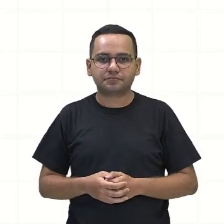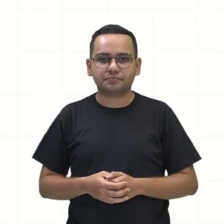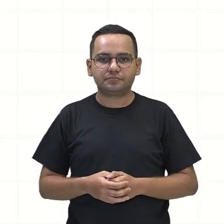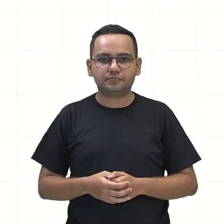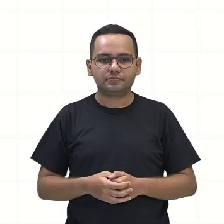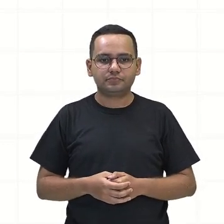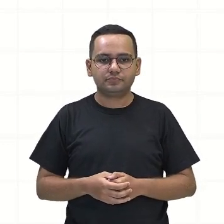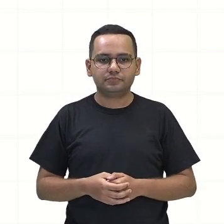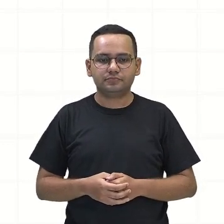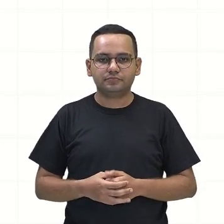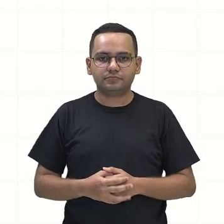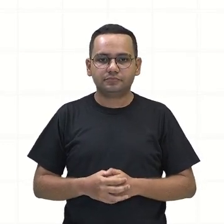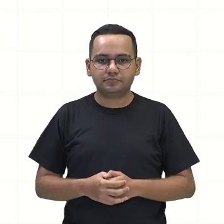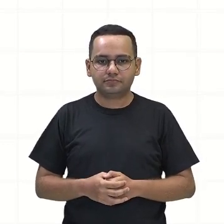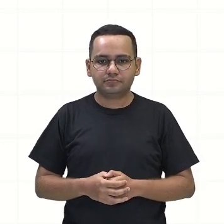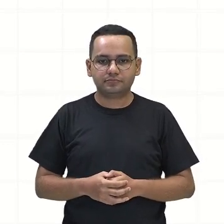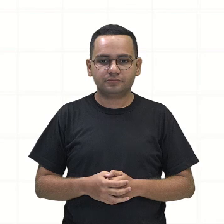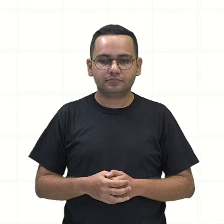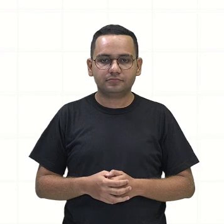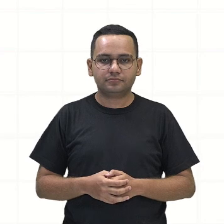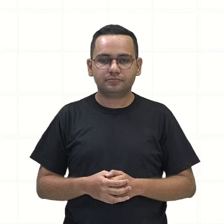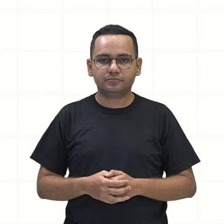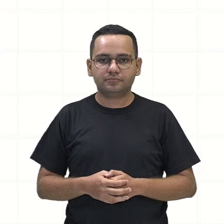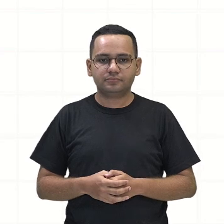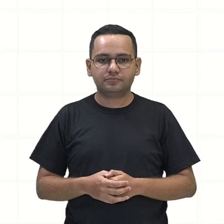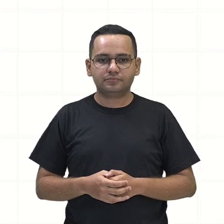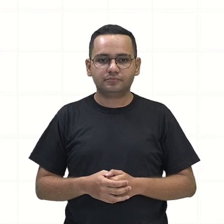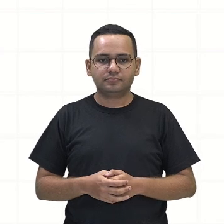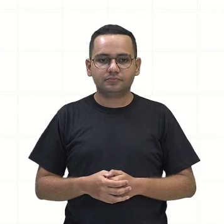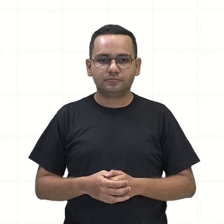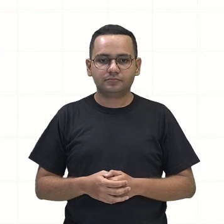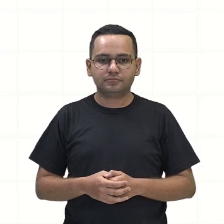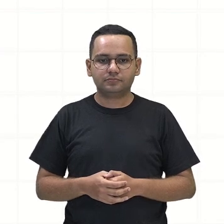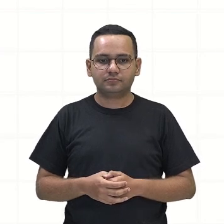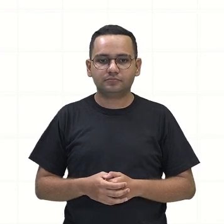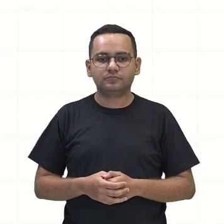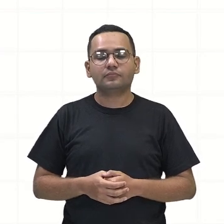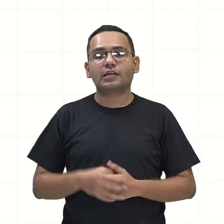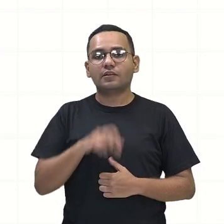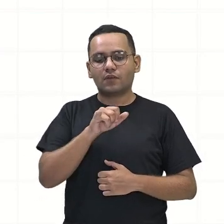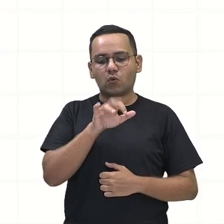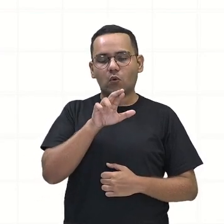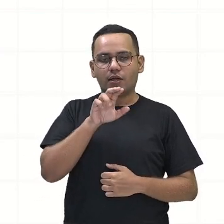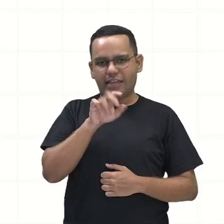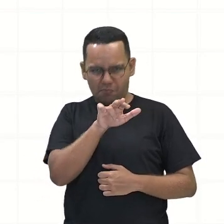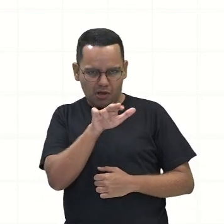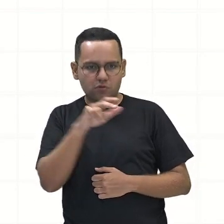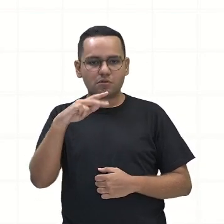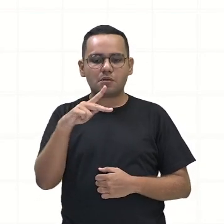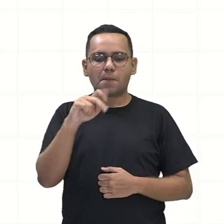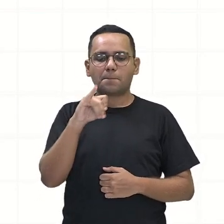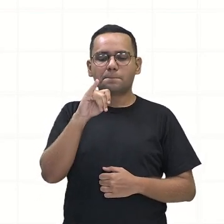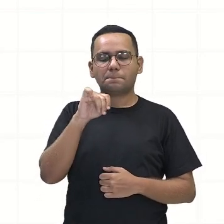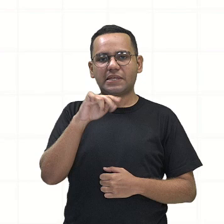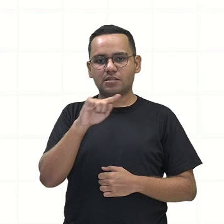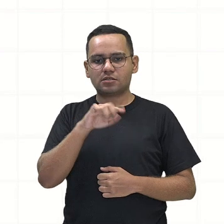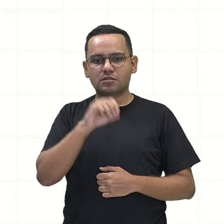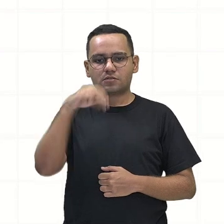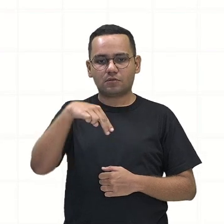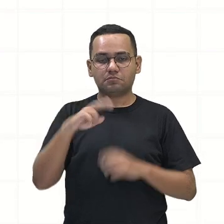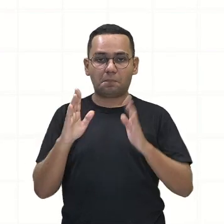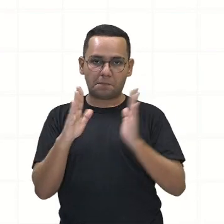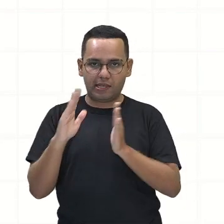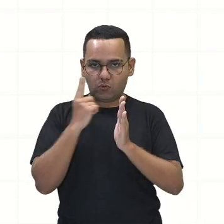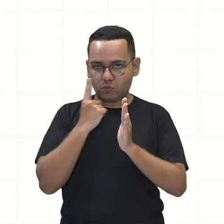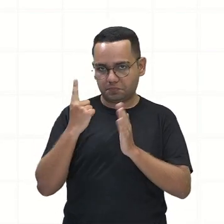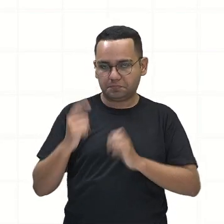Então, iniciando essas expedições espanholas na Amazônia com os irmãos Pinzón, em